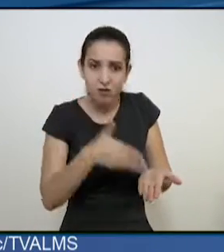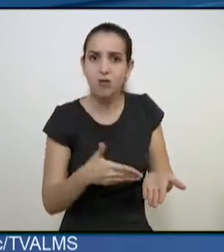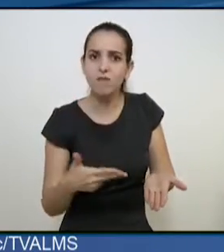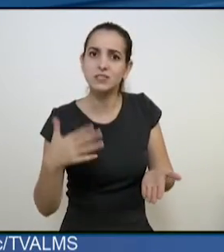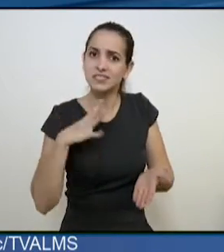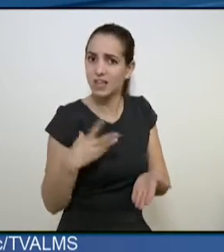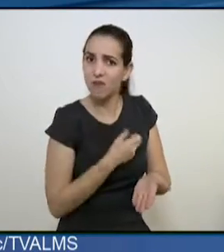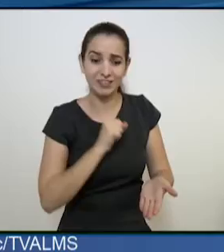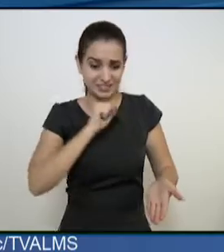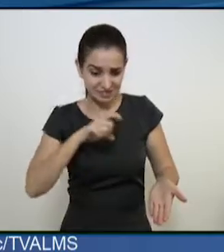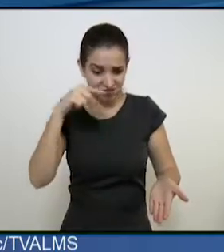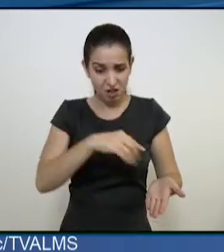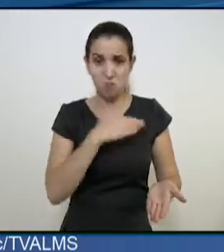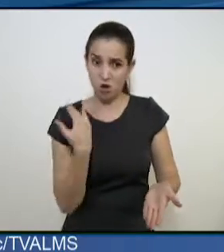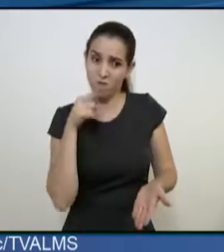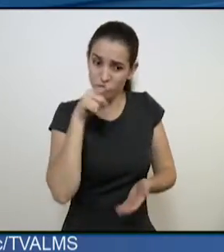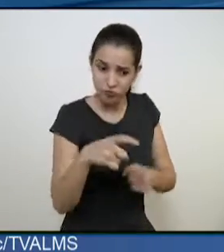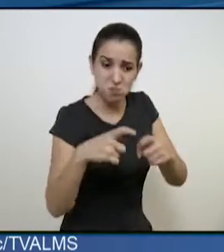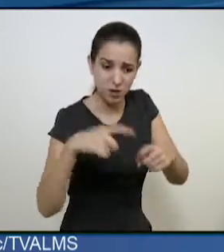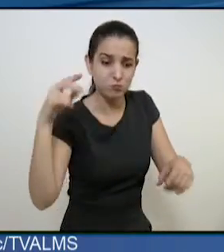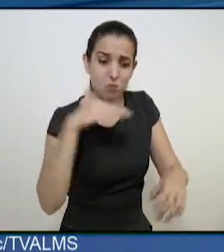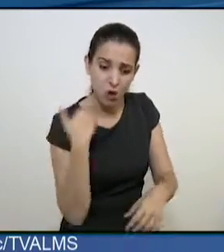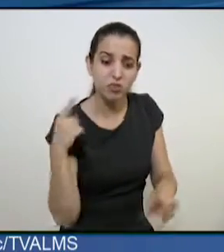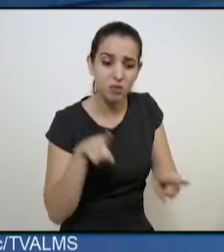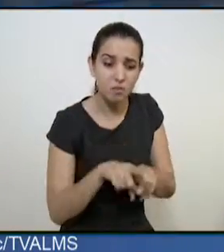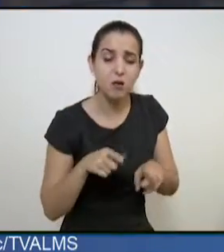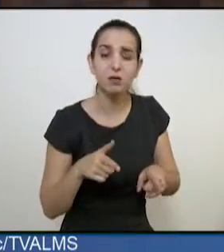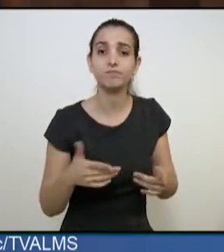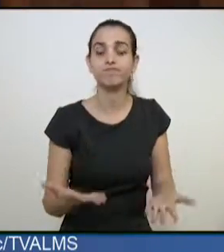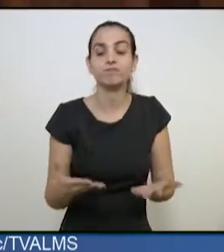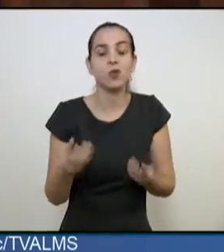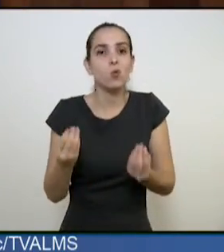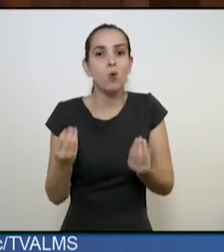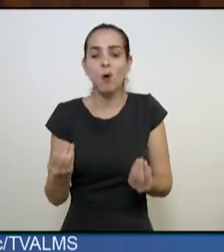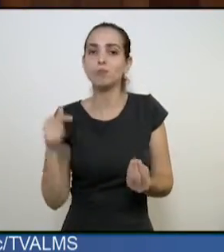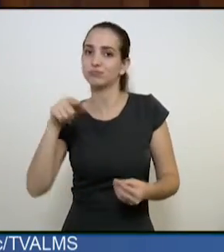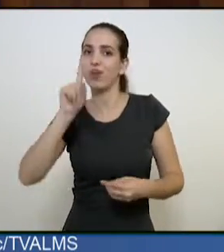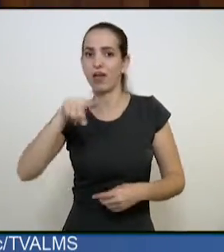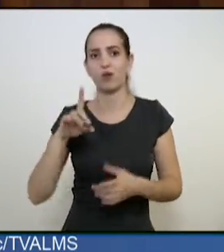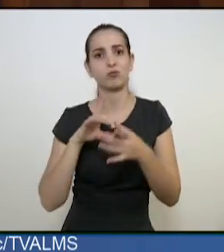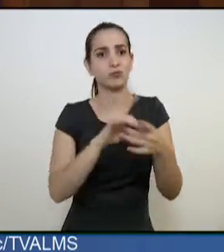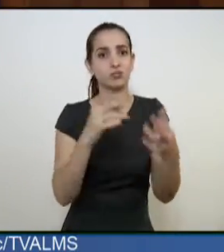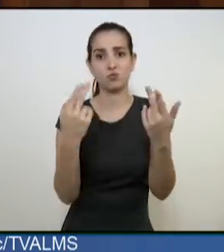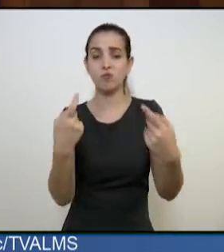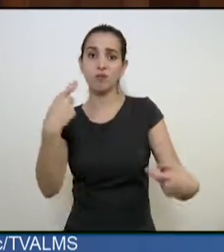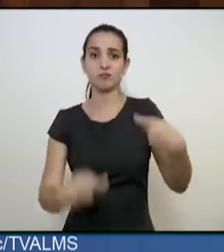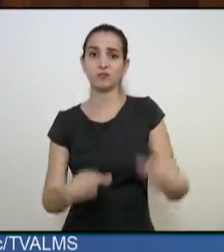morrer. Olha o estado de guerra que nós vivemos hoje no Rio de Janeiro.